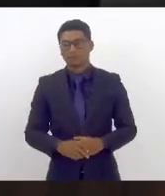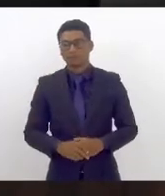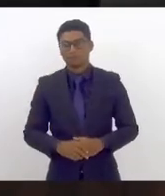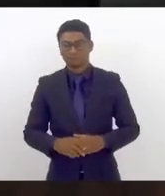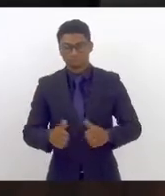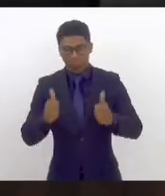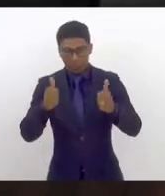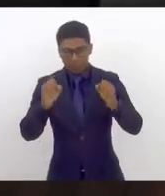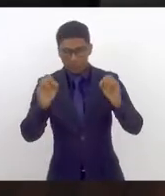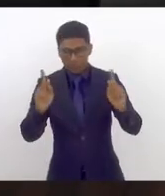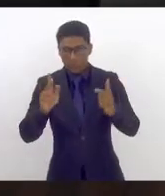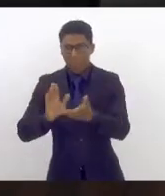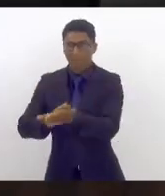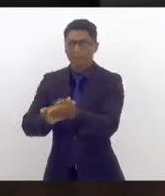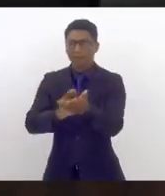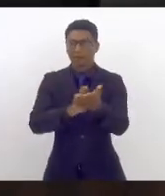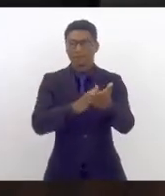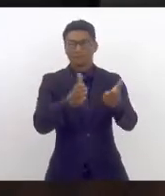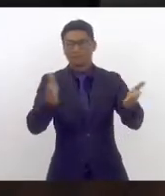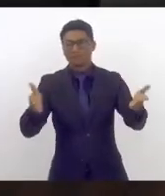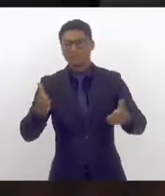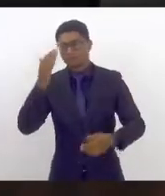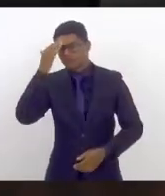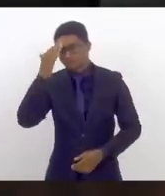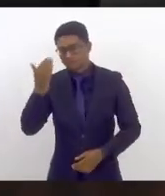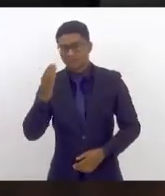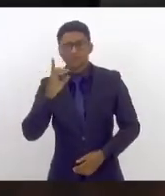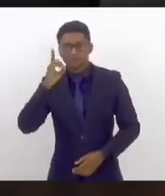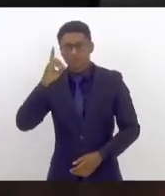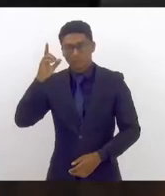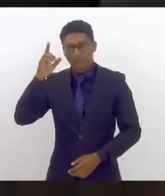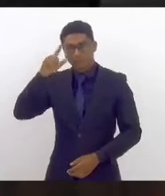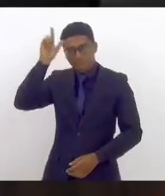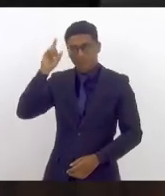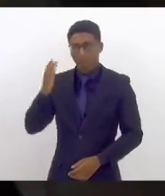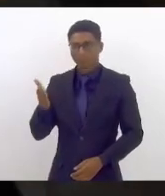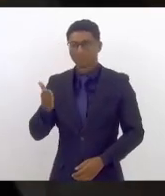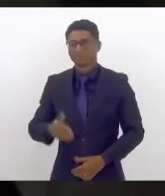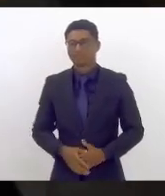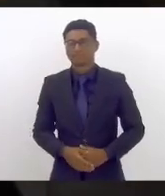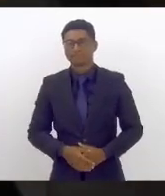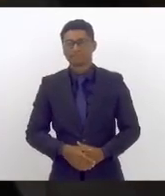OK parabéns Obrigado Deputado Luis Paulo